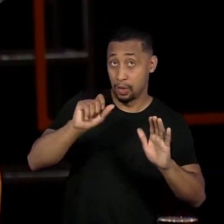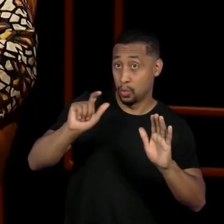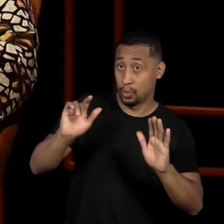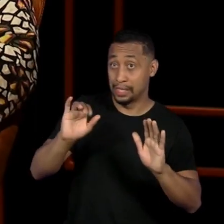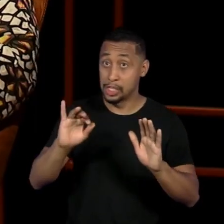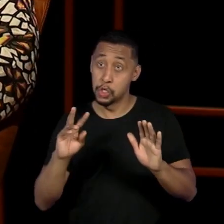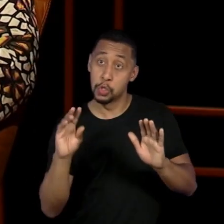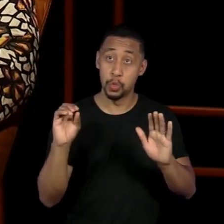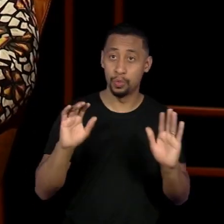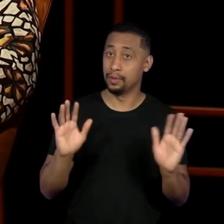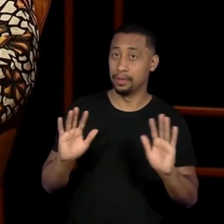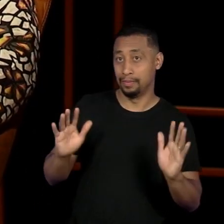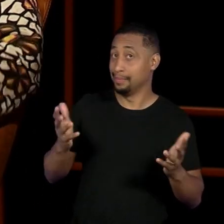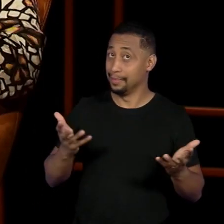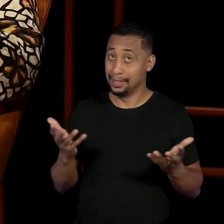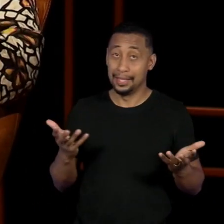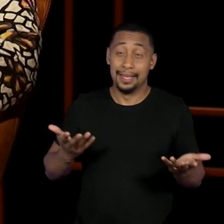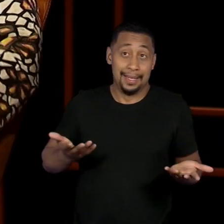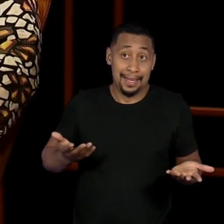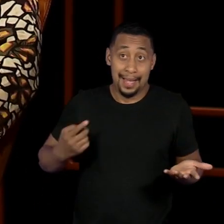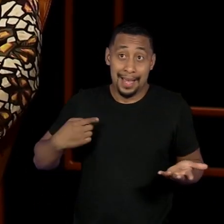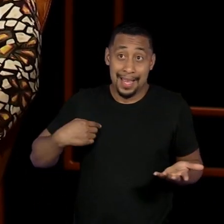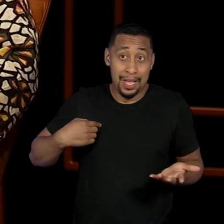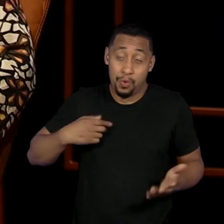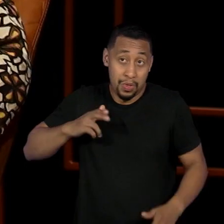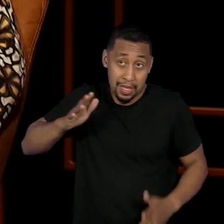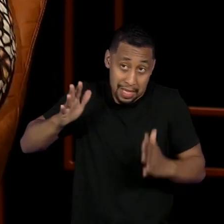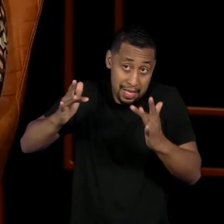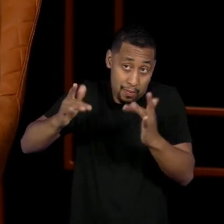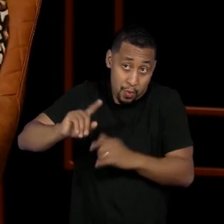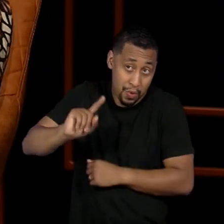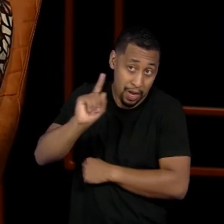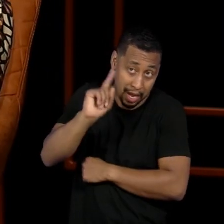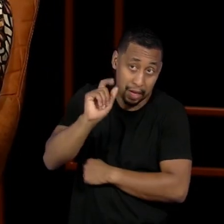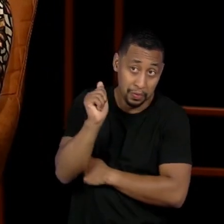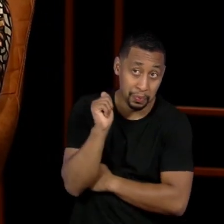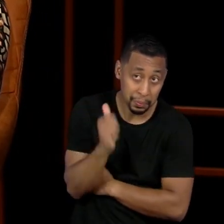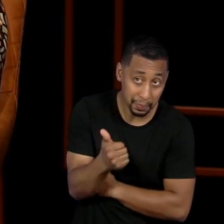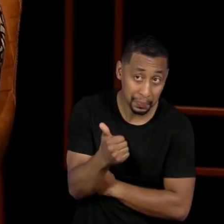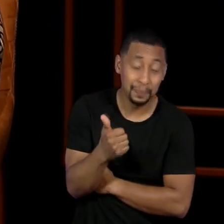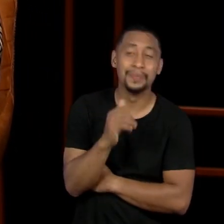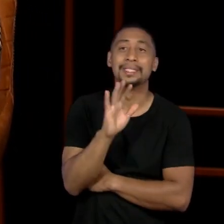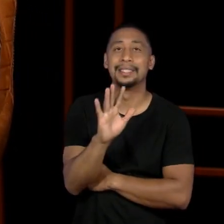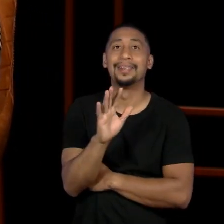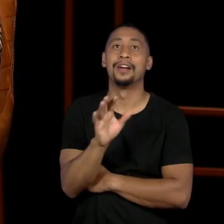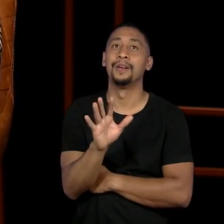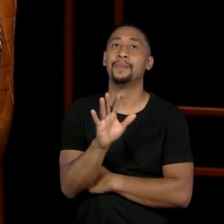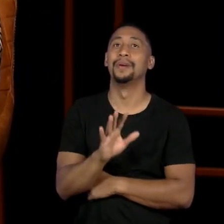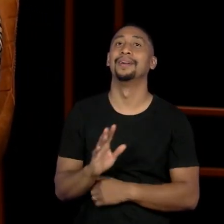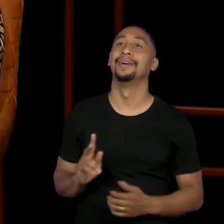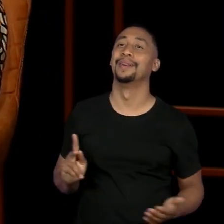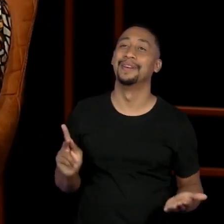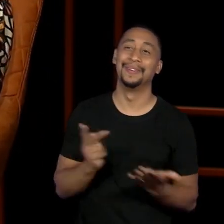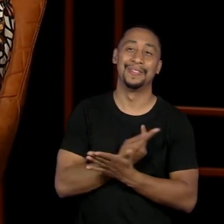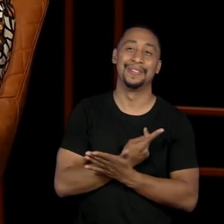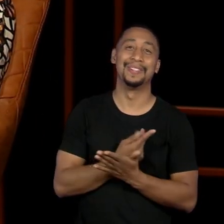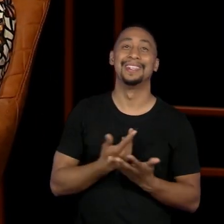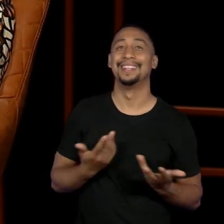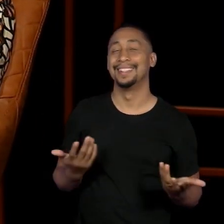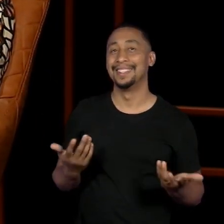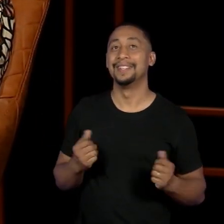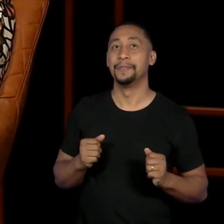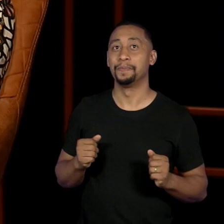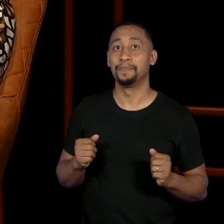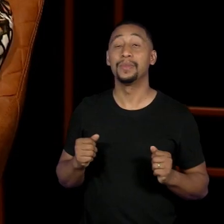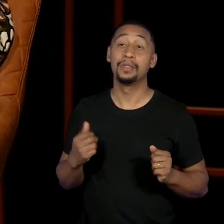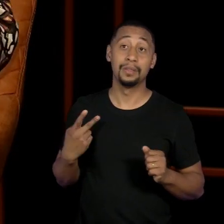ficar claro que eu não sou namorada de Nelsinho. Mas é assim, eu nessa altura já estava com o Ronaldo, né?